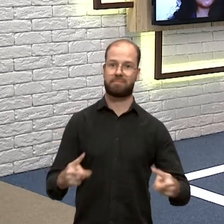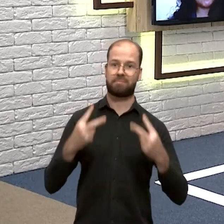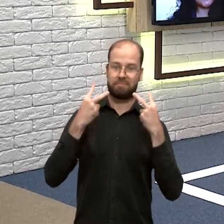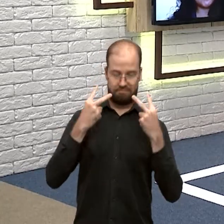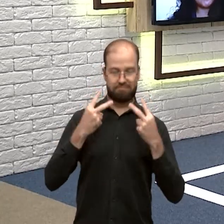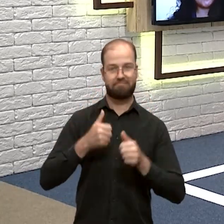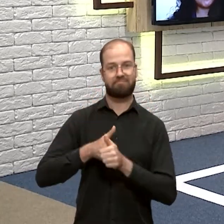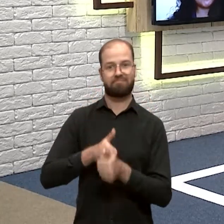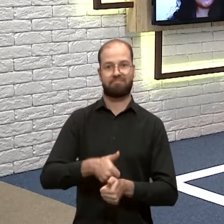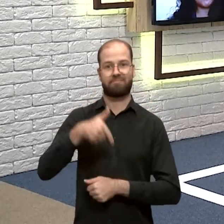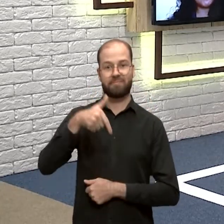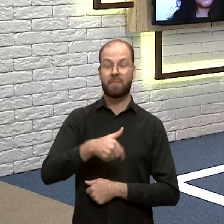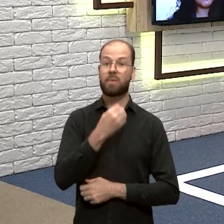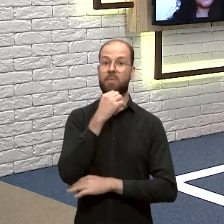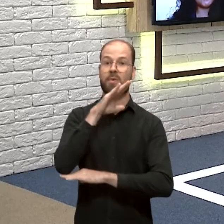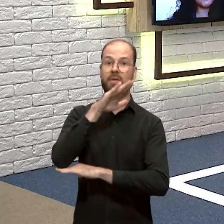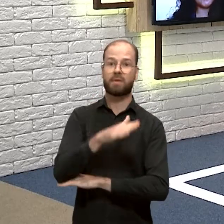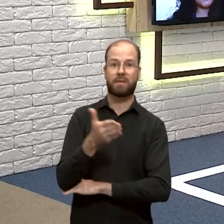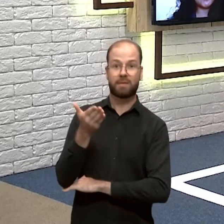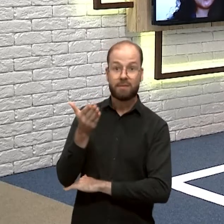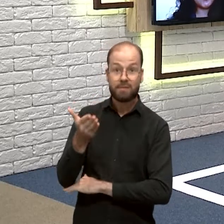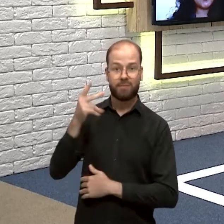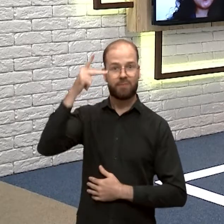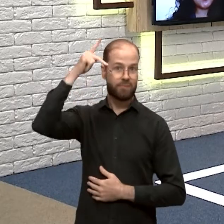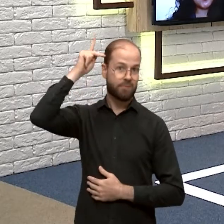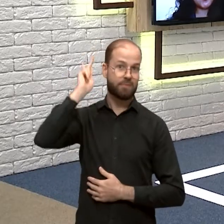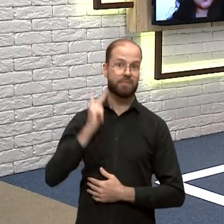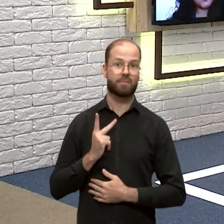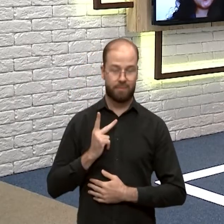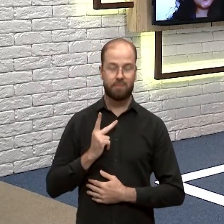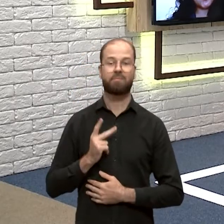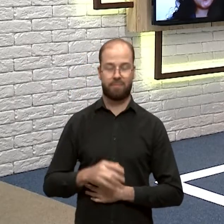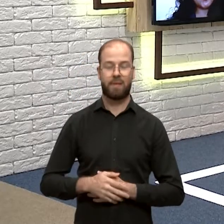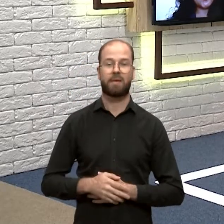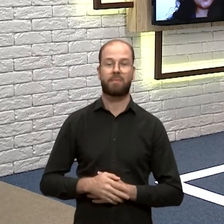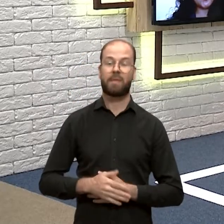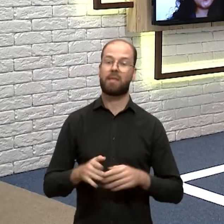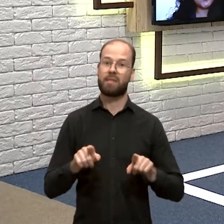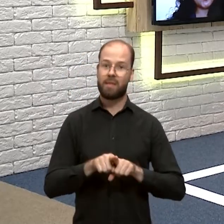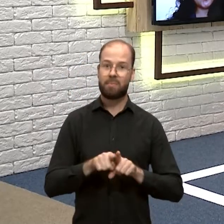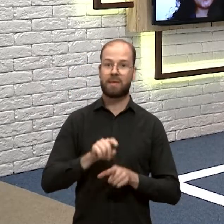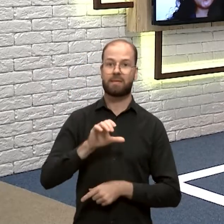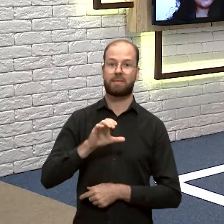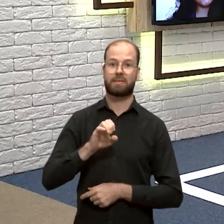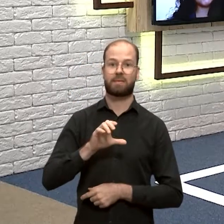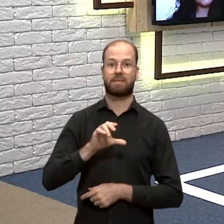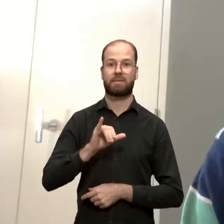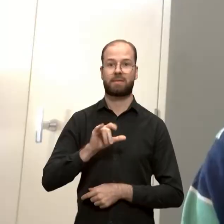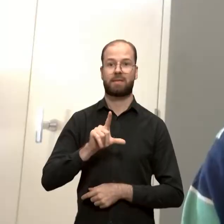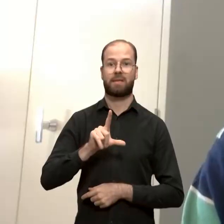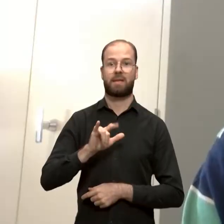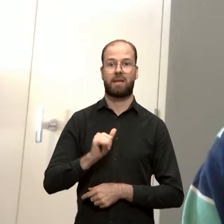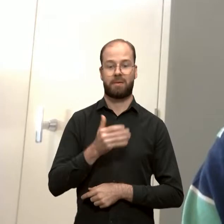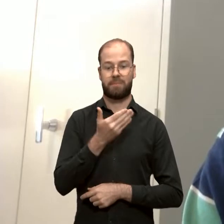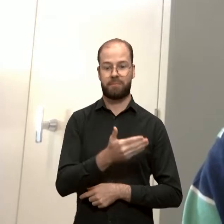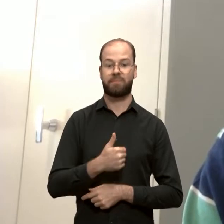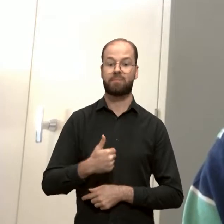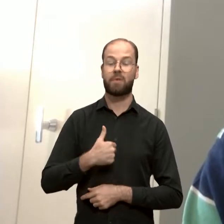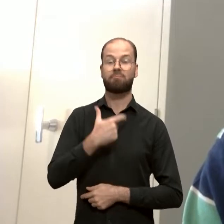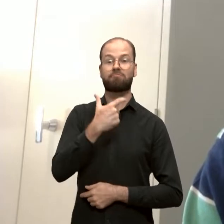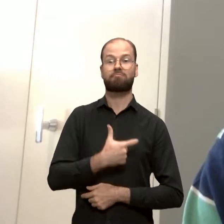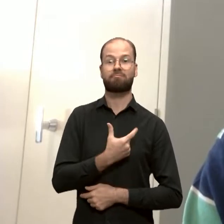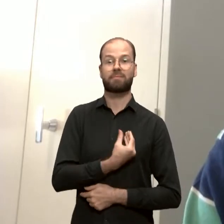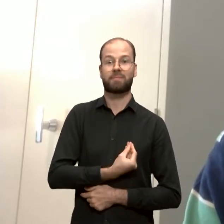acompanhando. Muito boa tarde, Camila. Muito boa tarde, Cecília. Eu fico